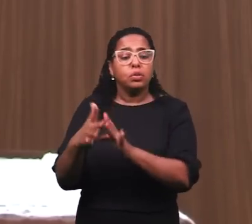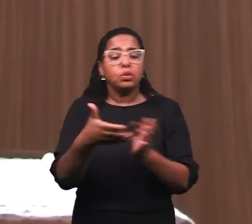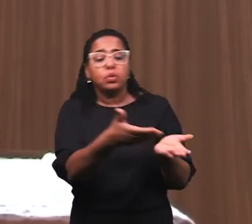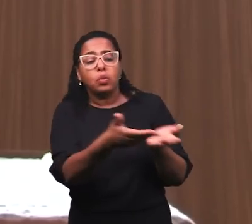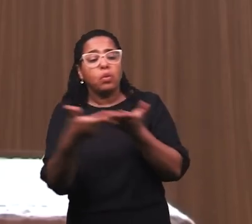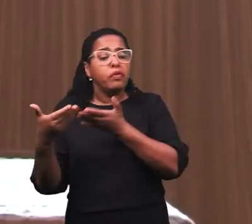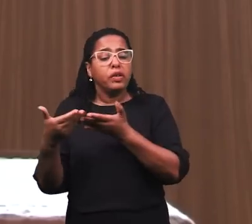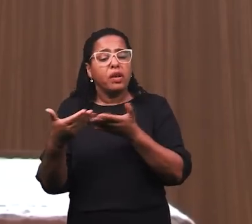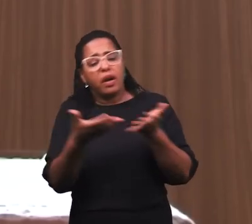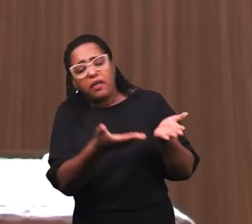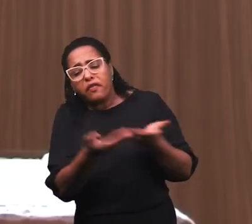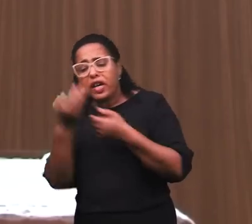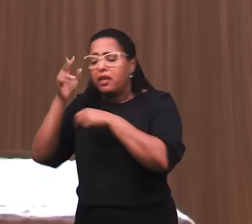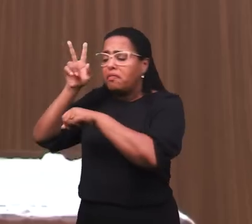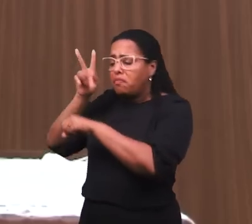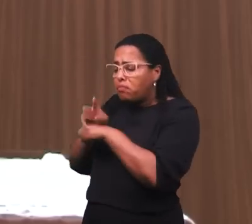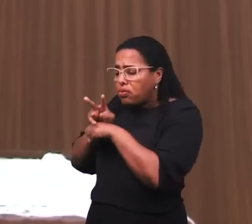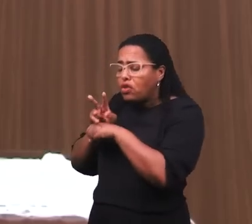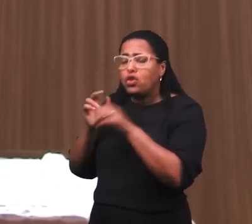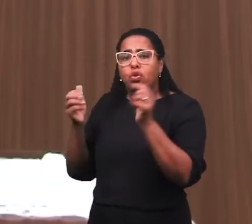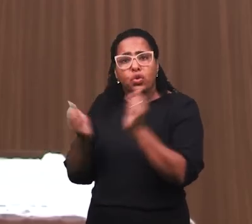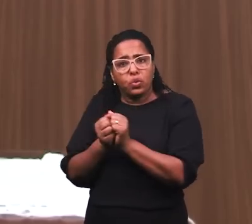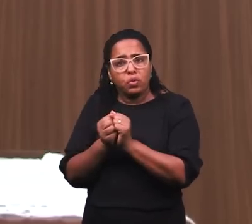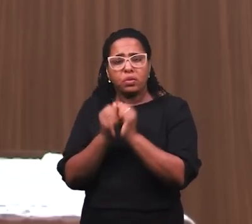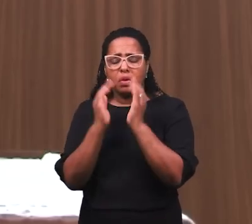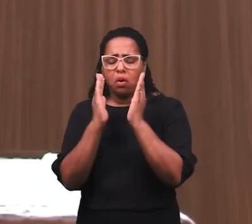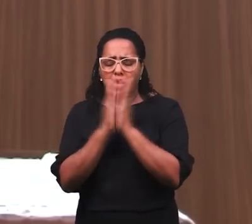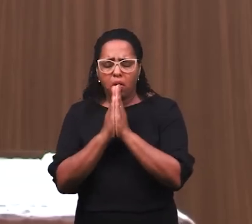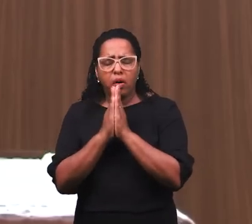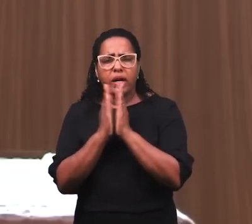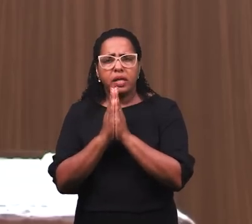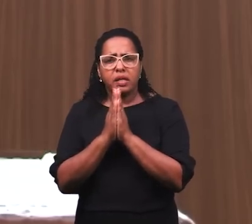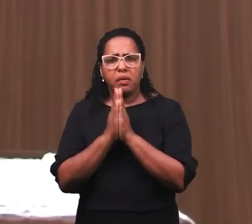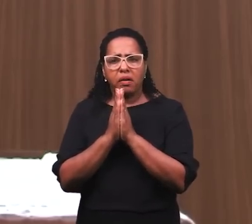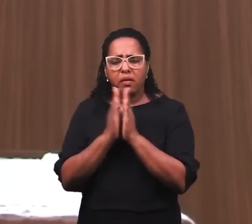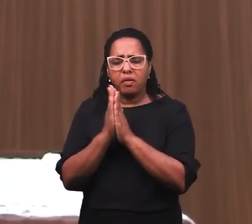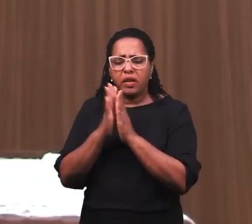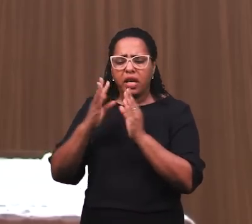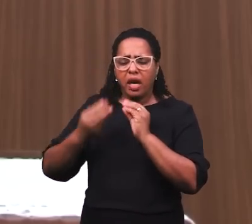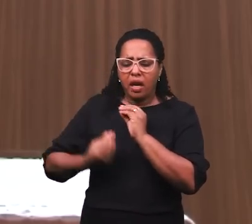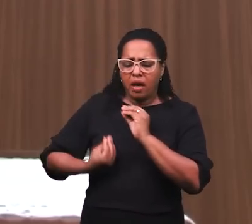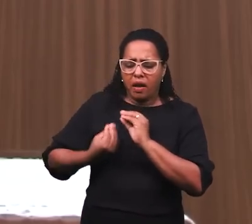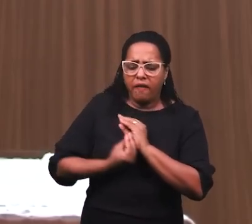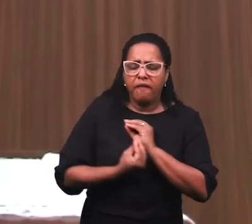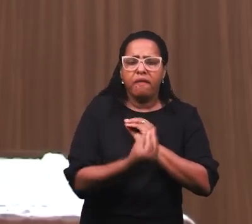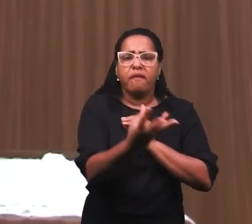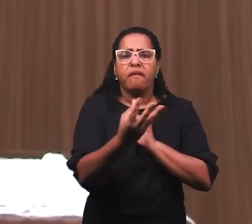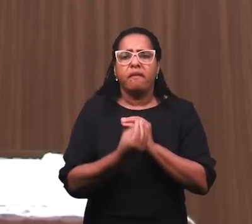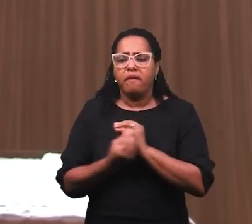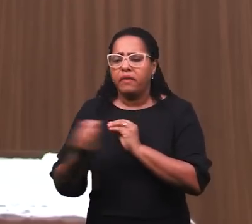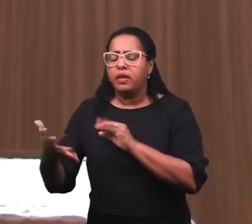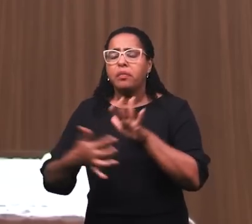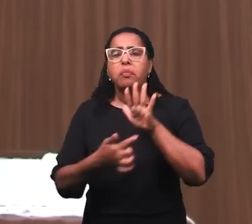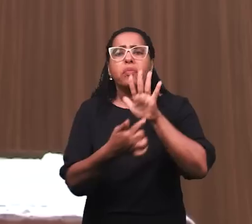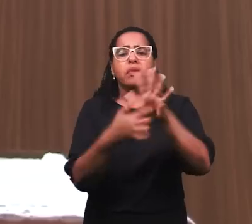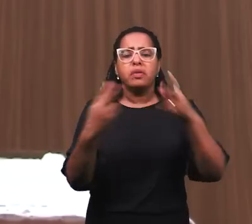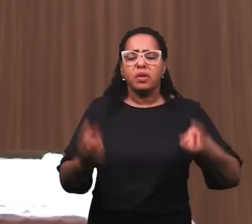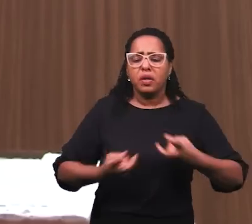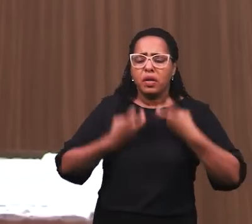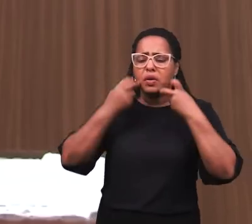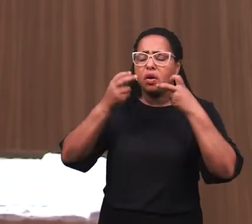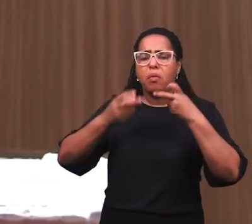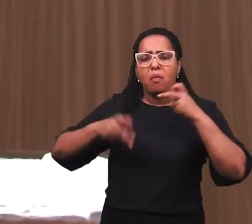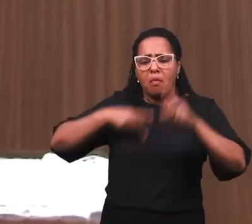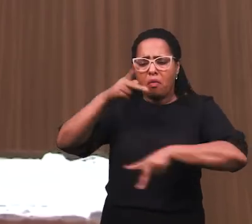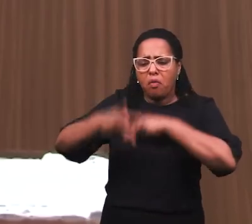velai comigo. Oração é transmissão de vida. E Jesus mostrou ali que o clamor do corpo é o auxílio